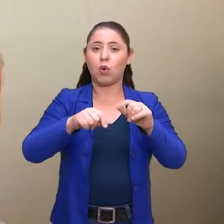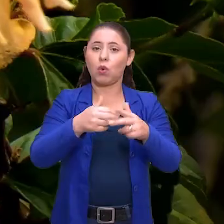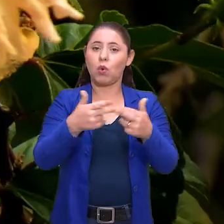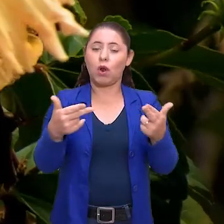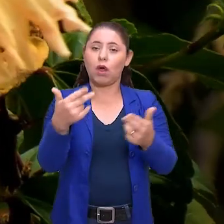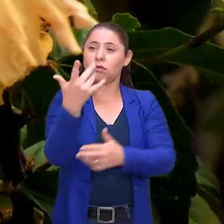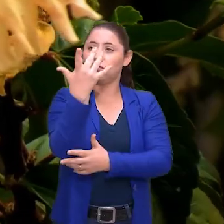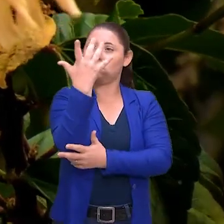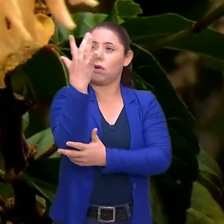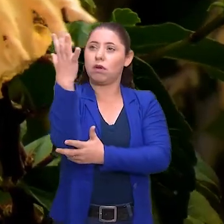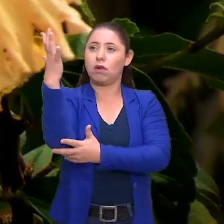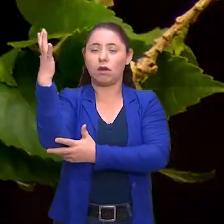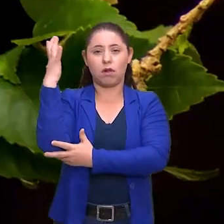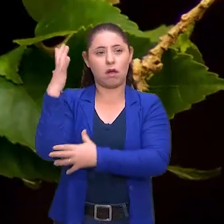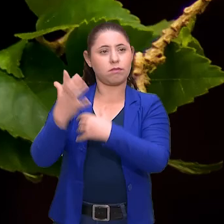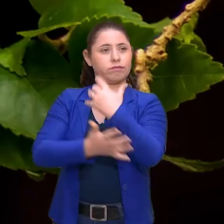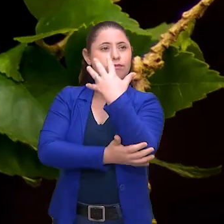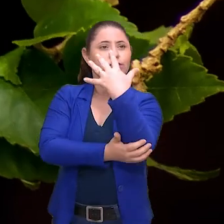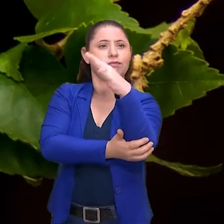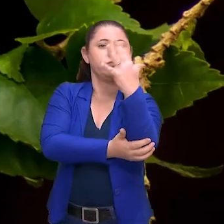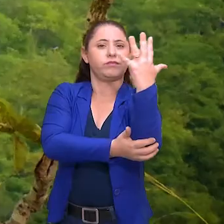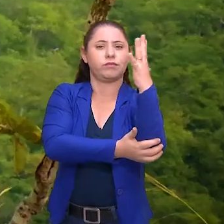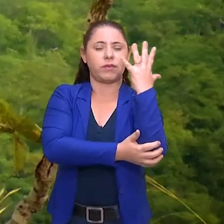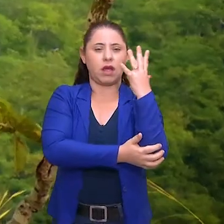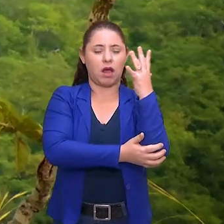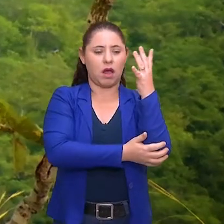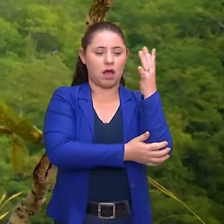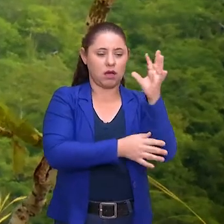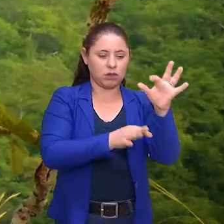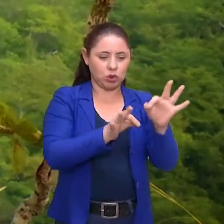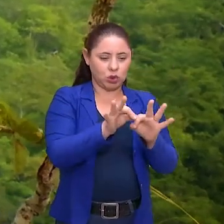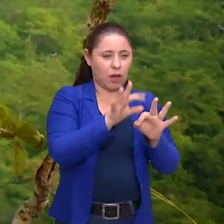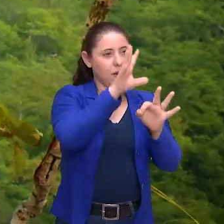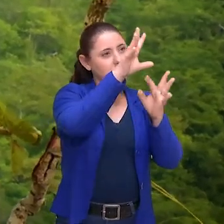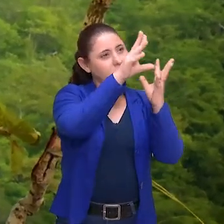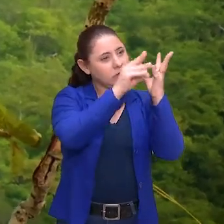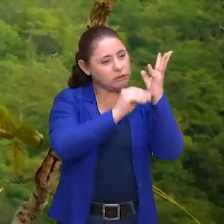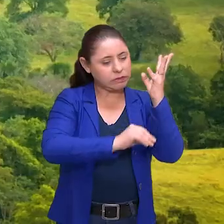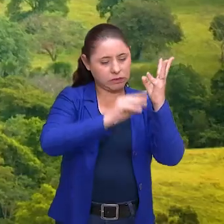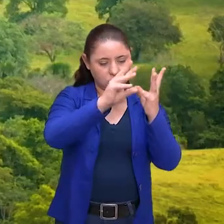com produtos da flora, né, da vegetação, né, na elaboração de